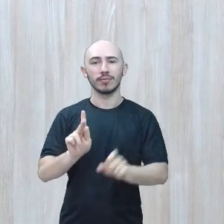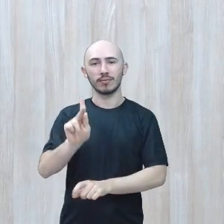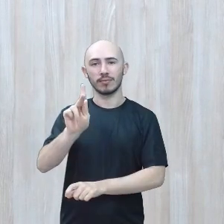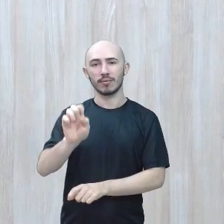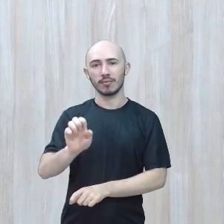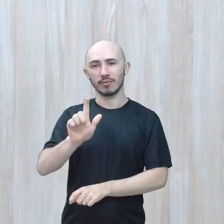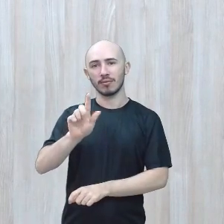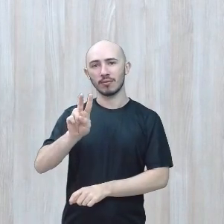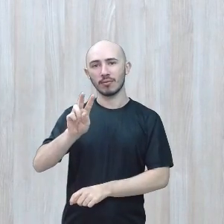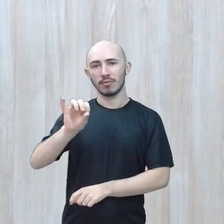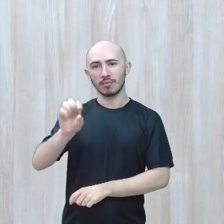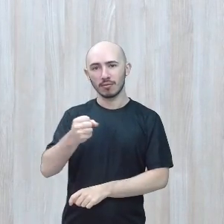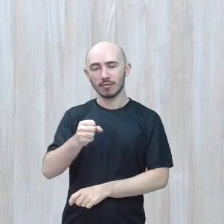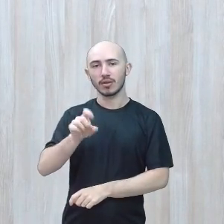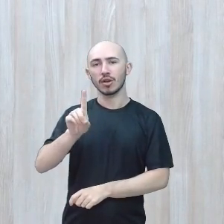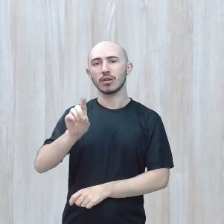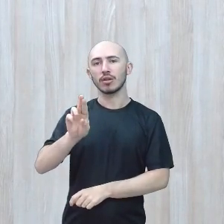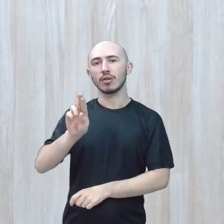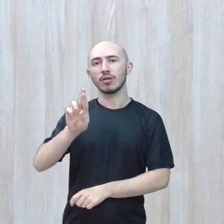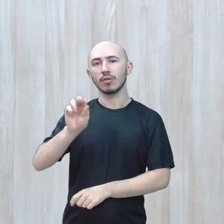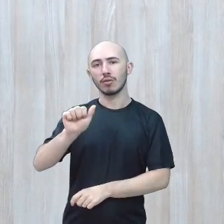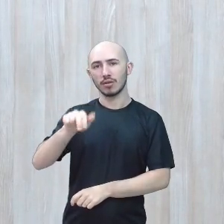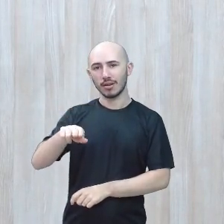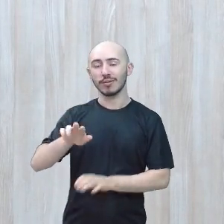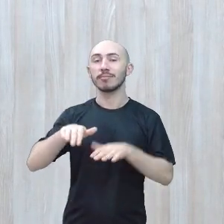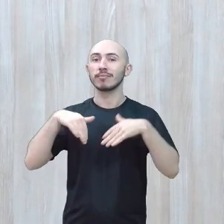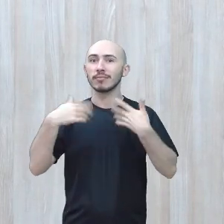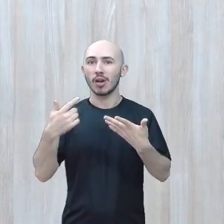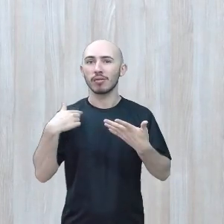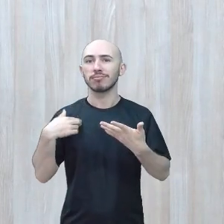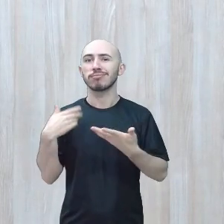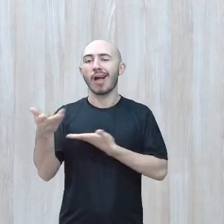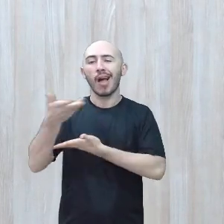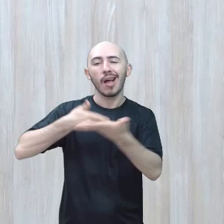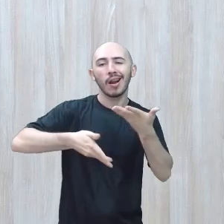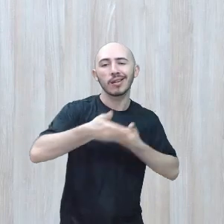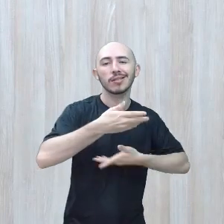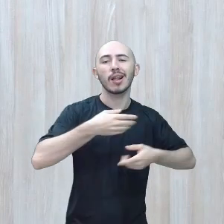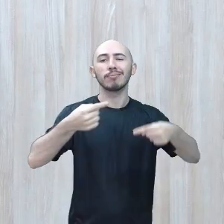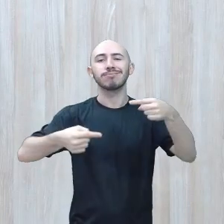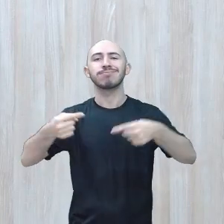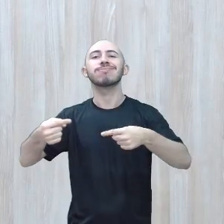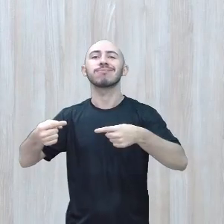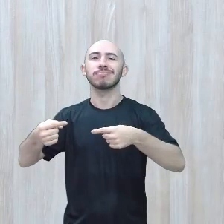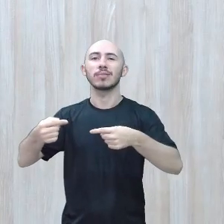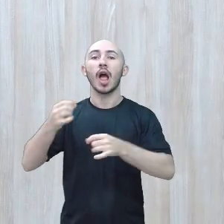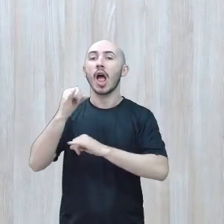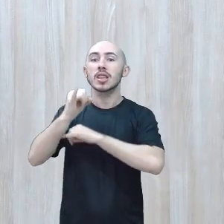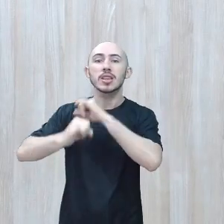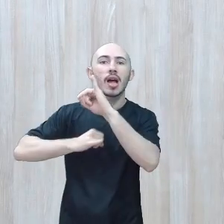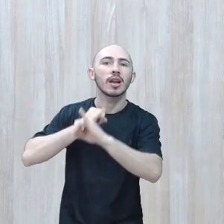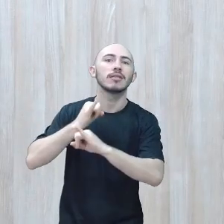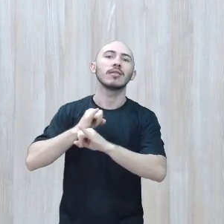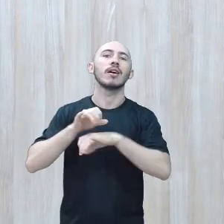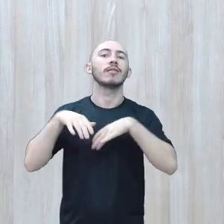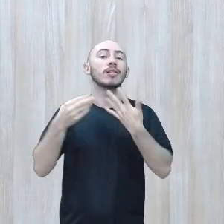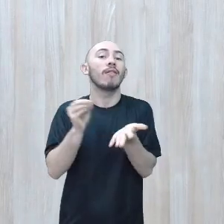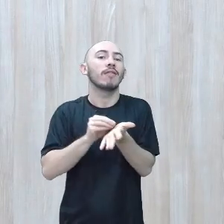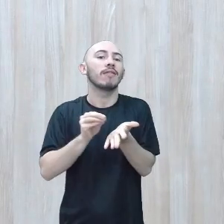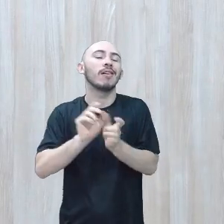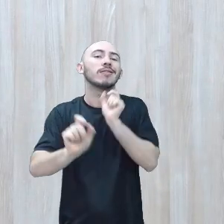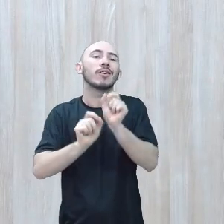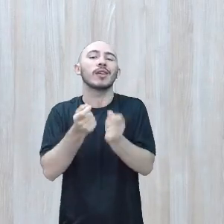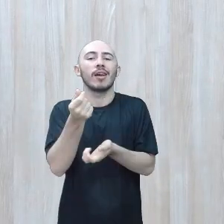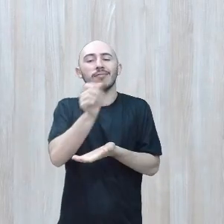intermediar disputas internacionais. Olha só, pois bem, isso não é, só falta investir na cultura, né?